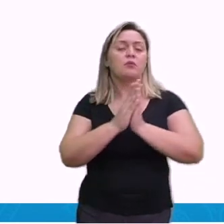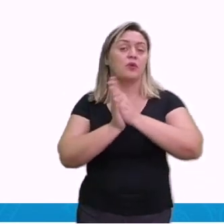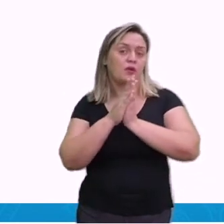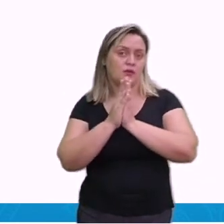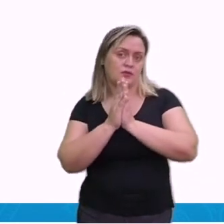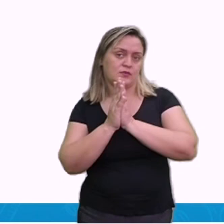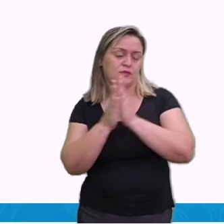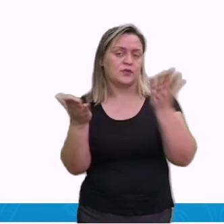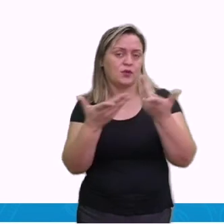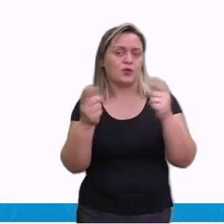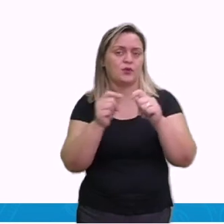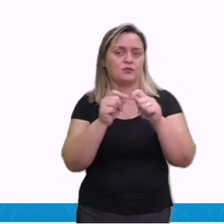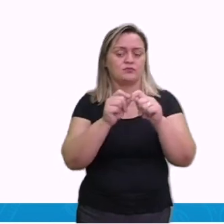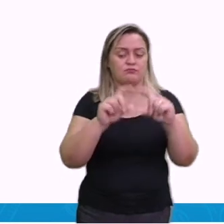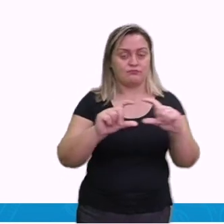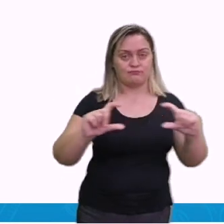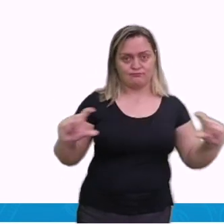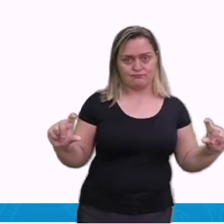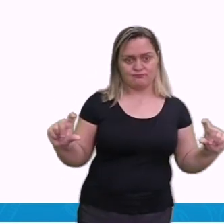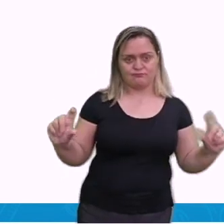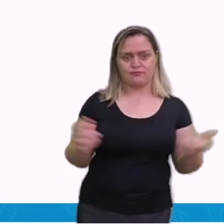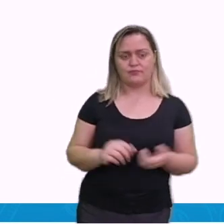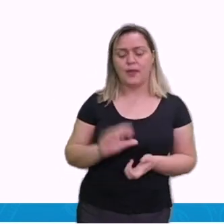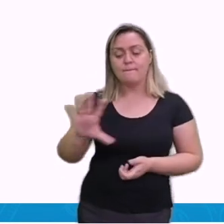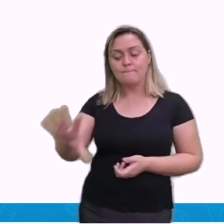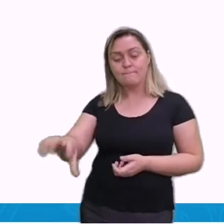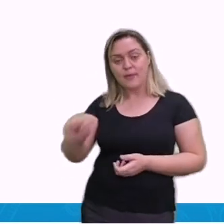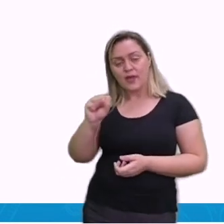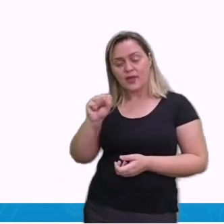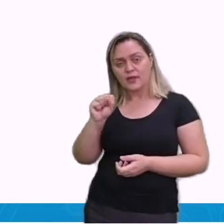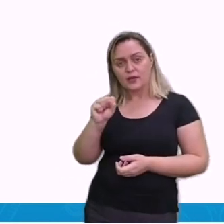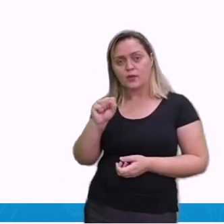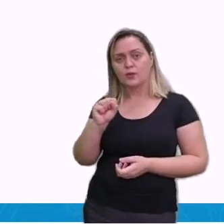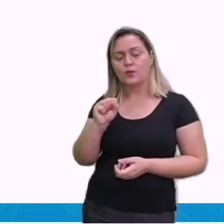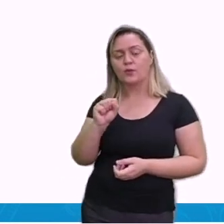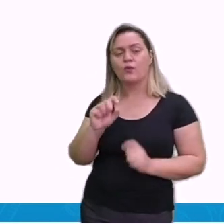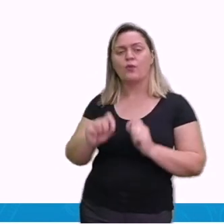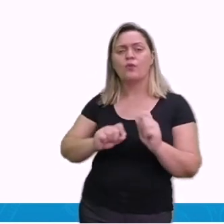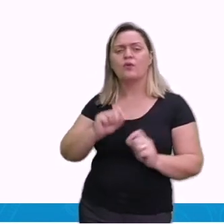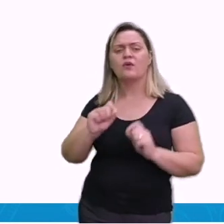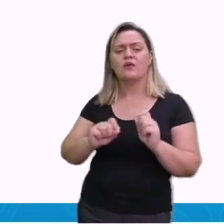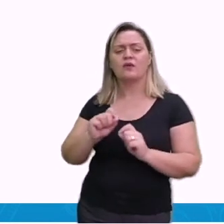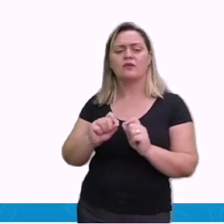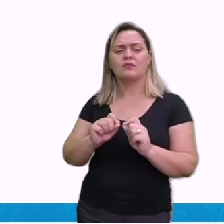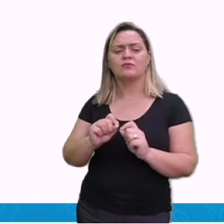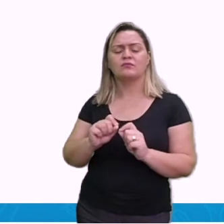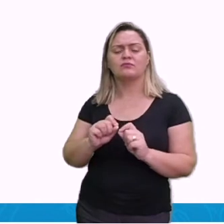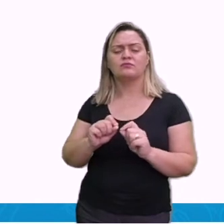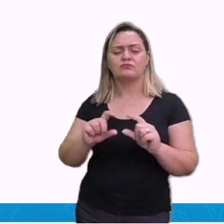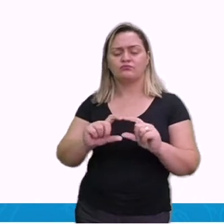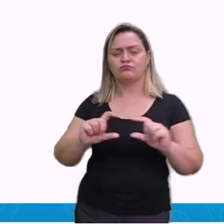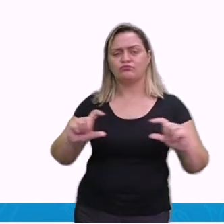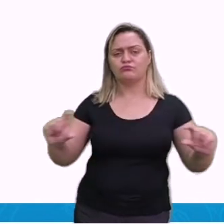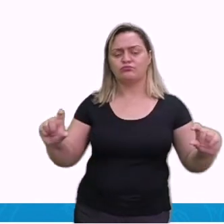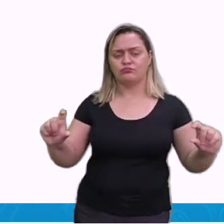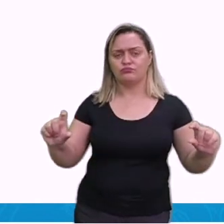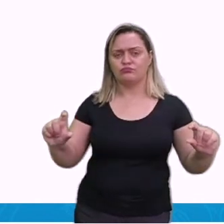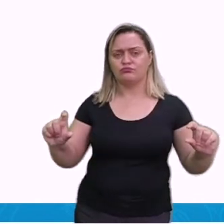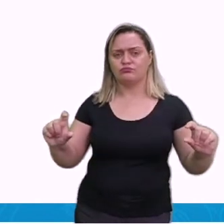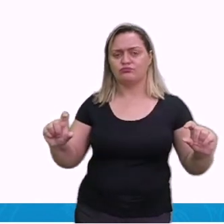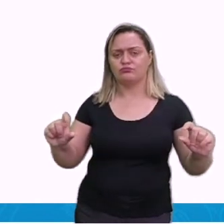presentes na figura a seguir. Então, observem os objetos. A gente tem quantos lápis, quantos pães e